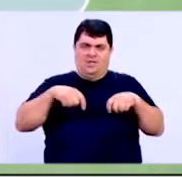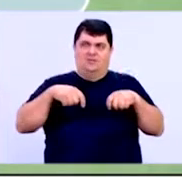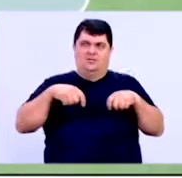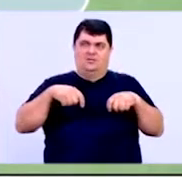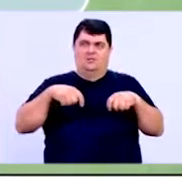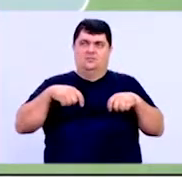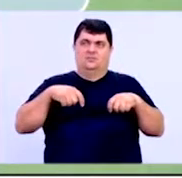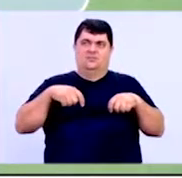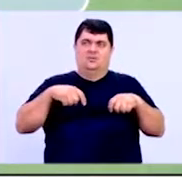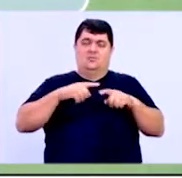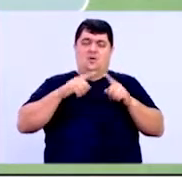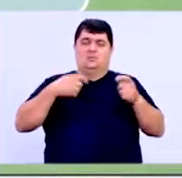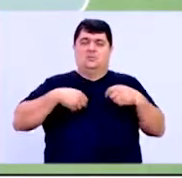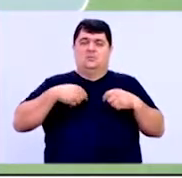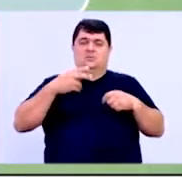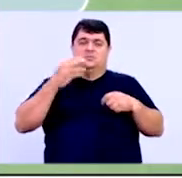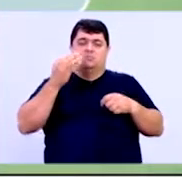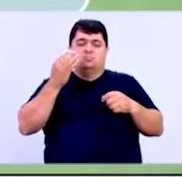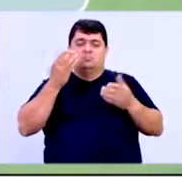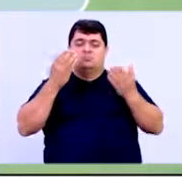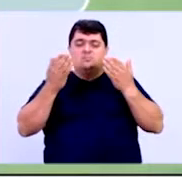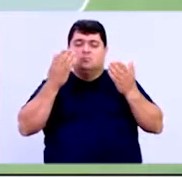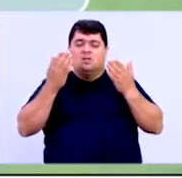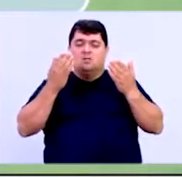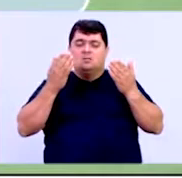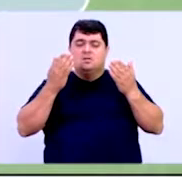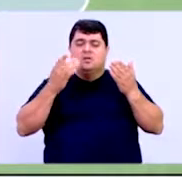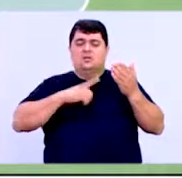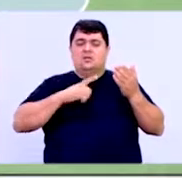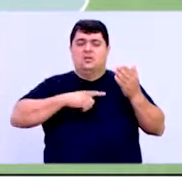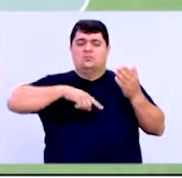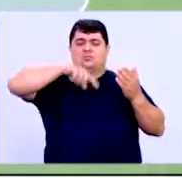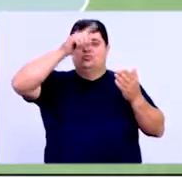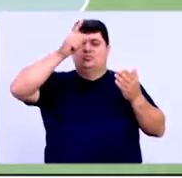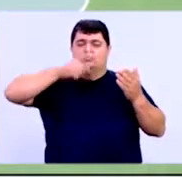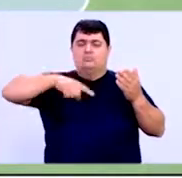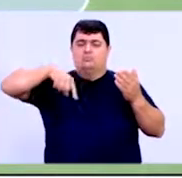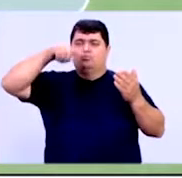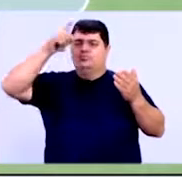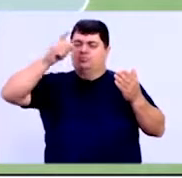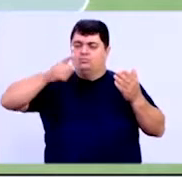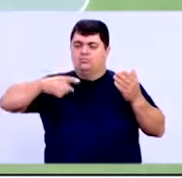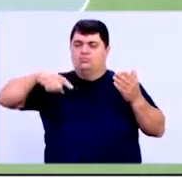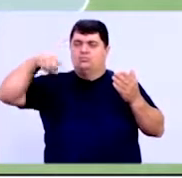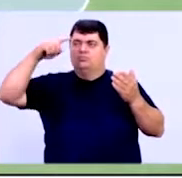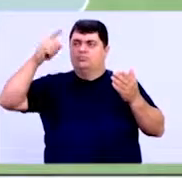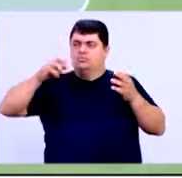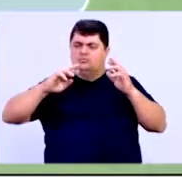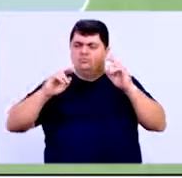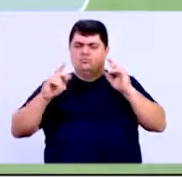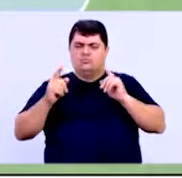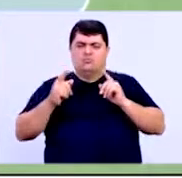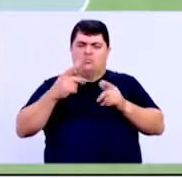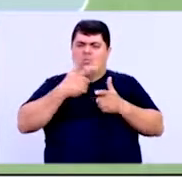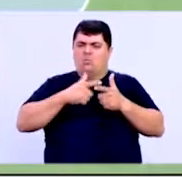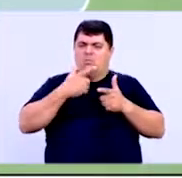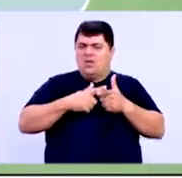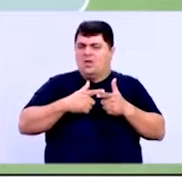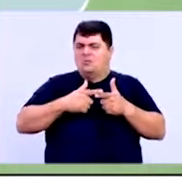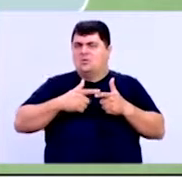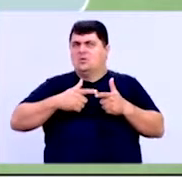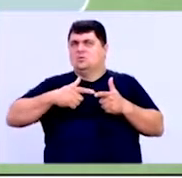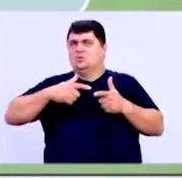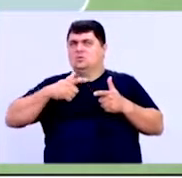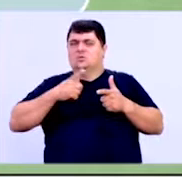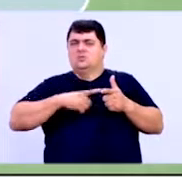analisar as variações ocorridas para mais ou para menos. Se foi para mais, então tem que